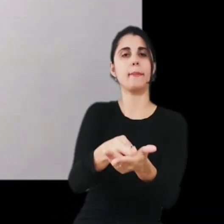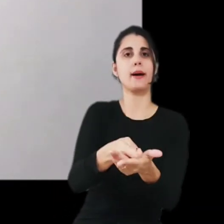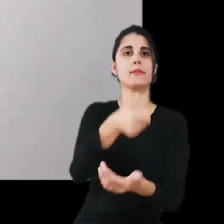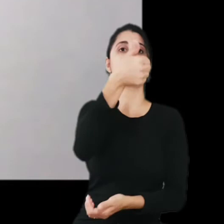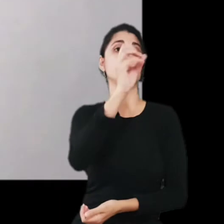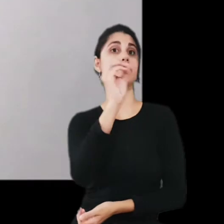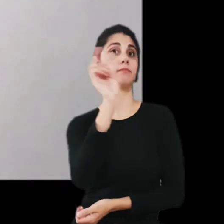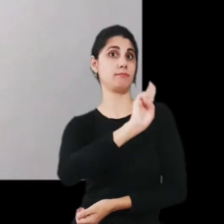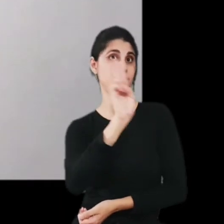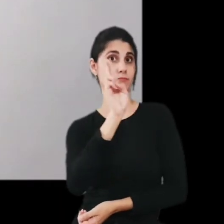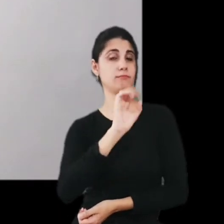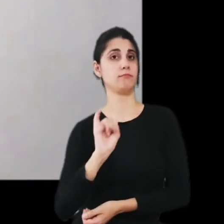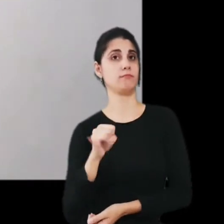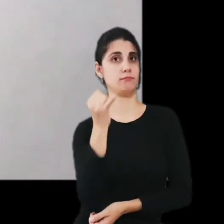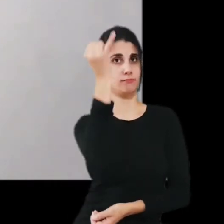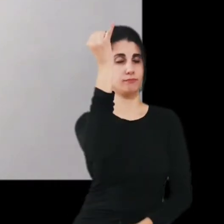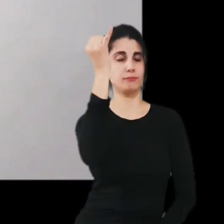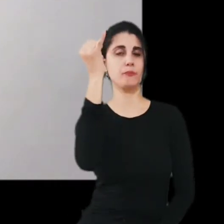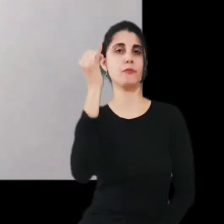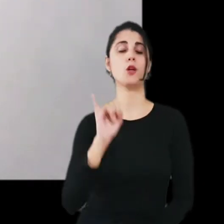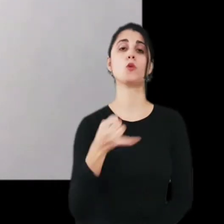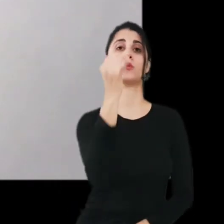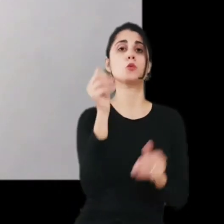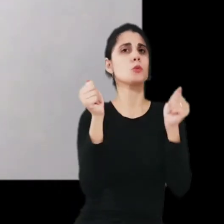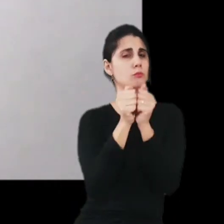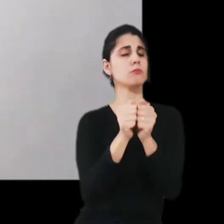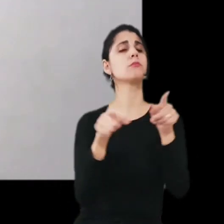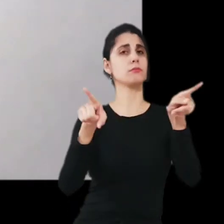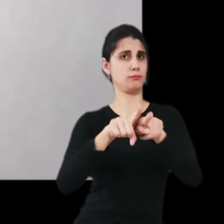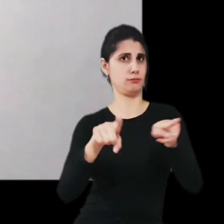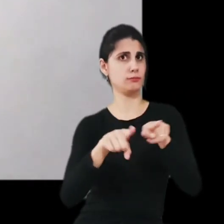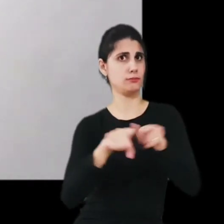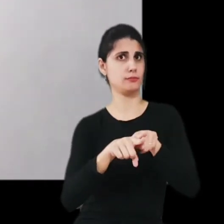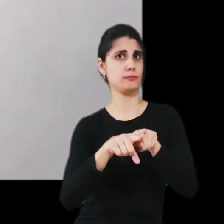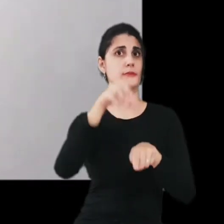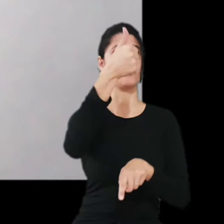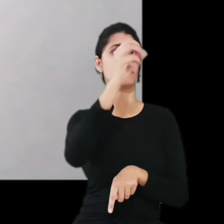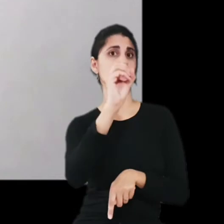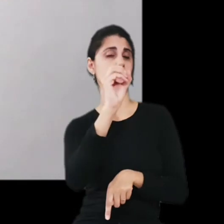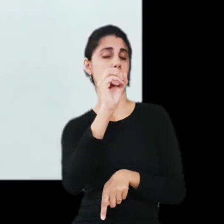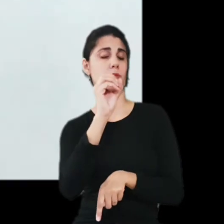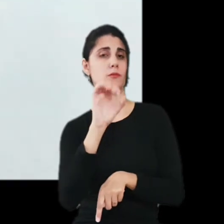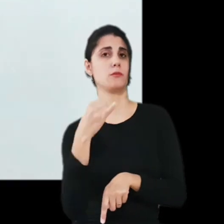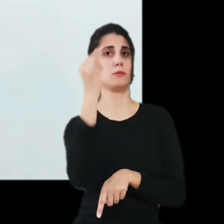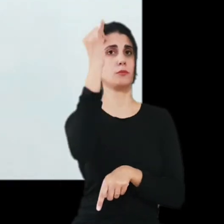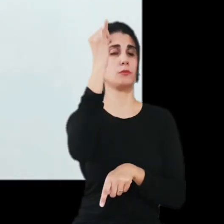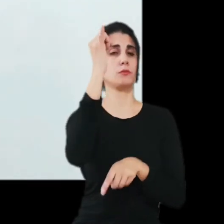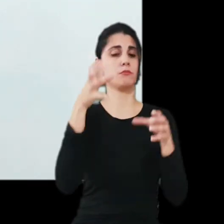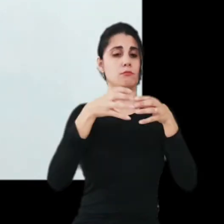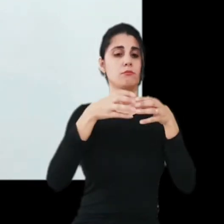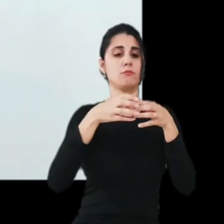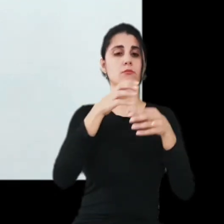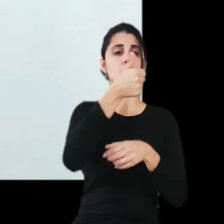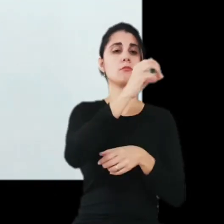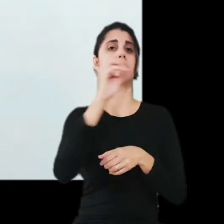R$10 de juros. Os juros compostos também. 10% de 100, primeiro mês,